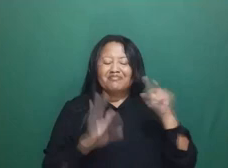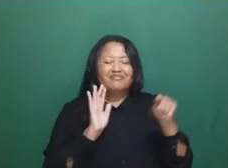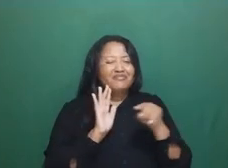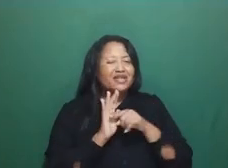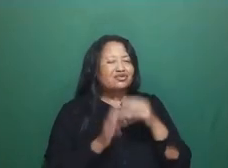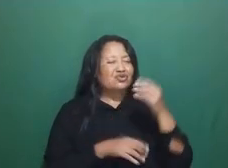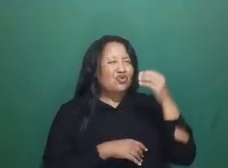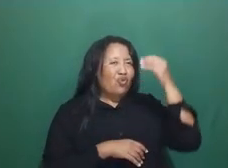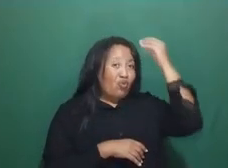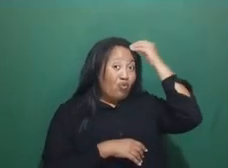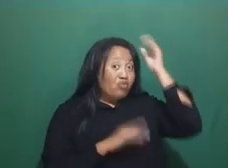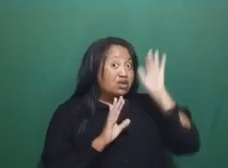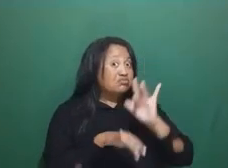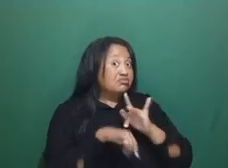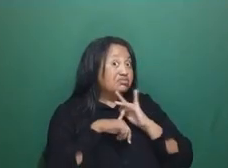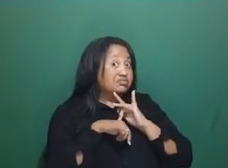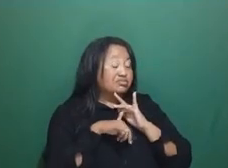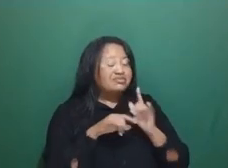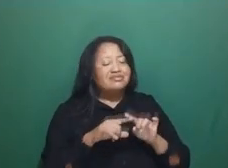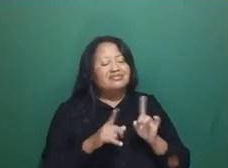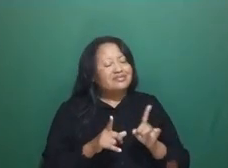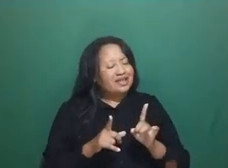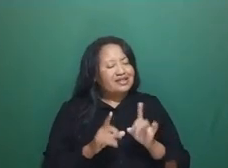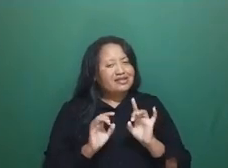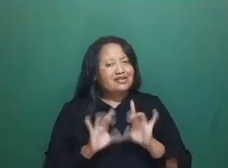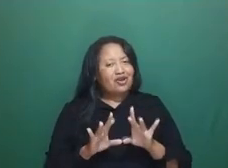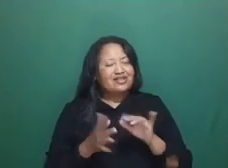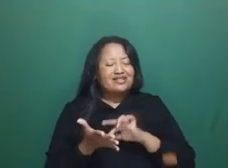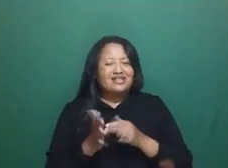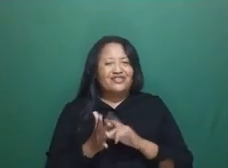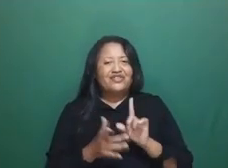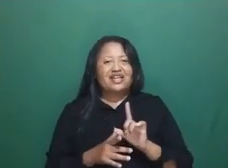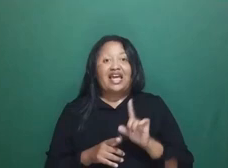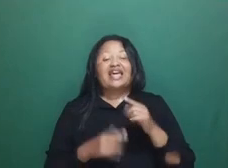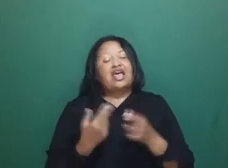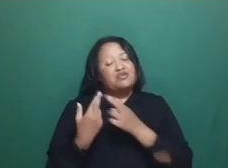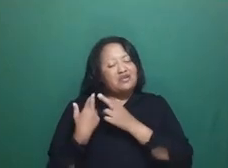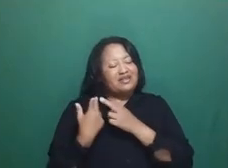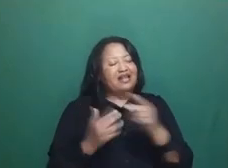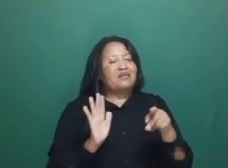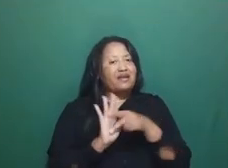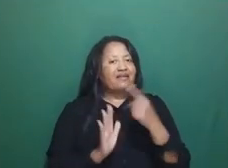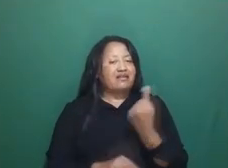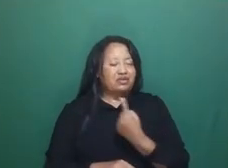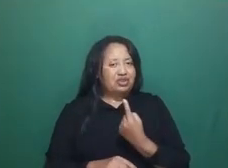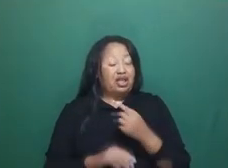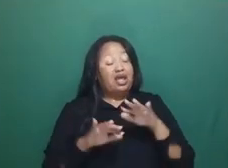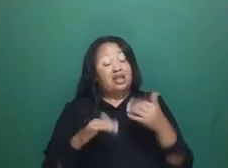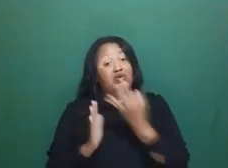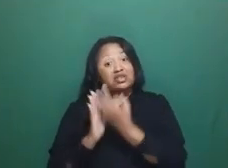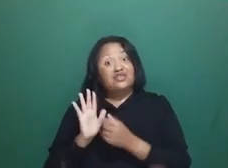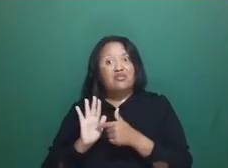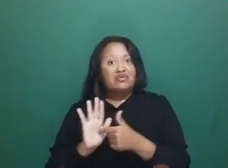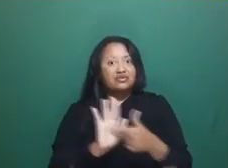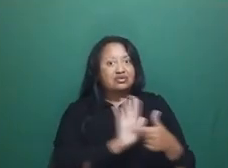menos culpados mas a ausência de culpa não nos dá responsabilidade E aí o texto vai apresentando